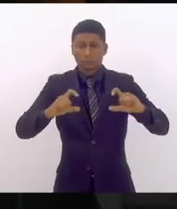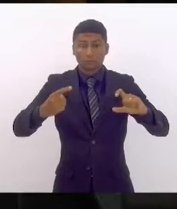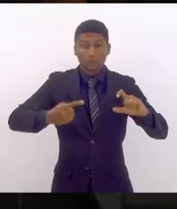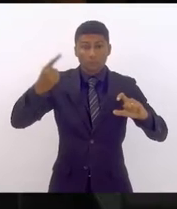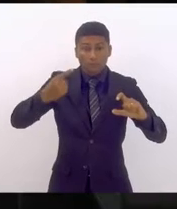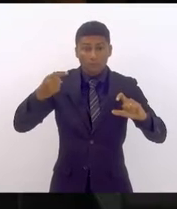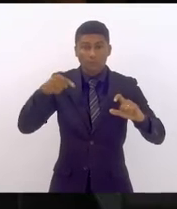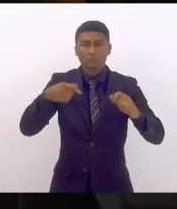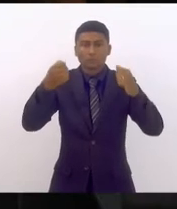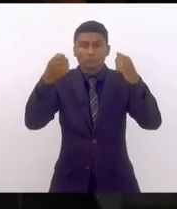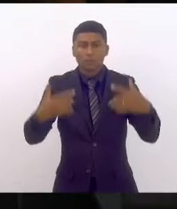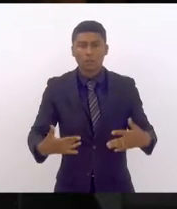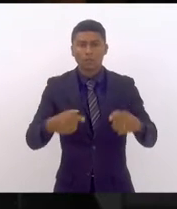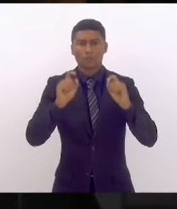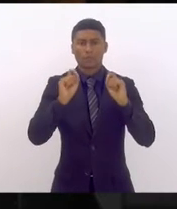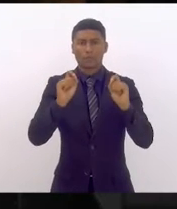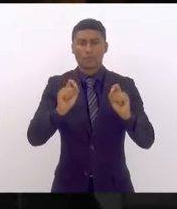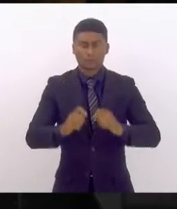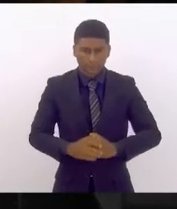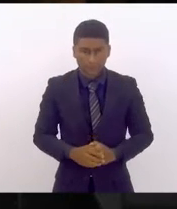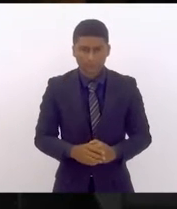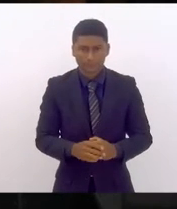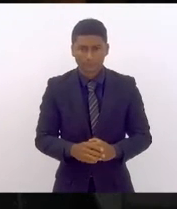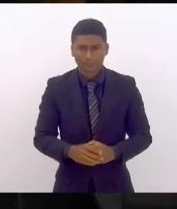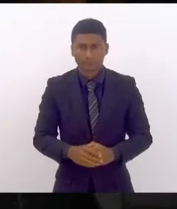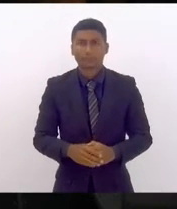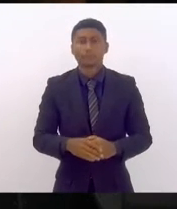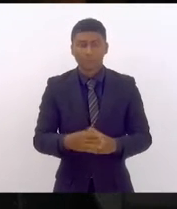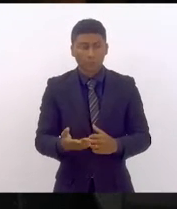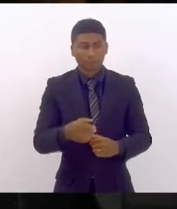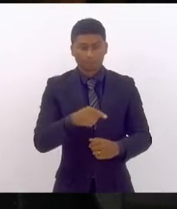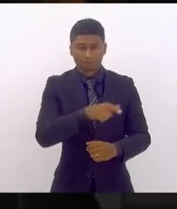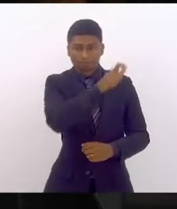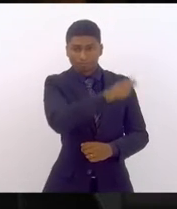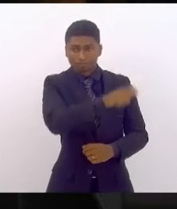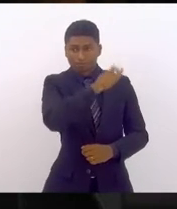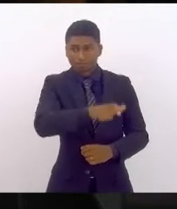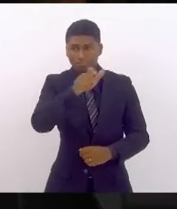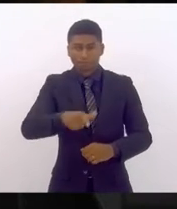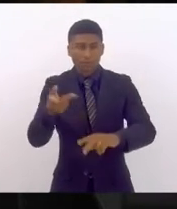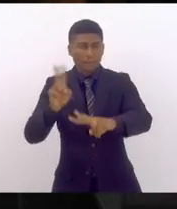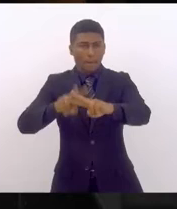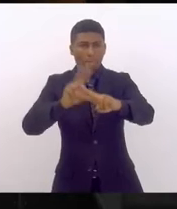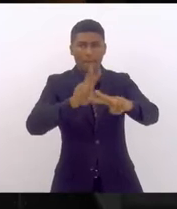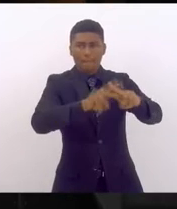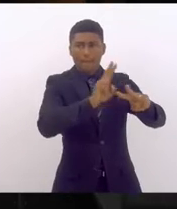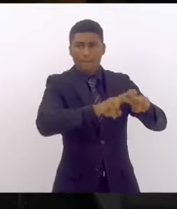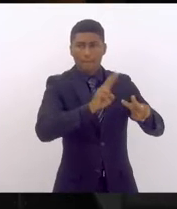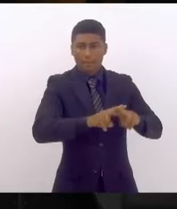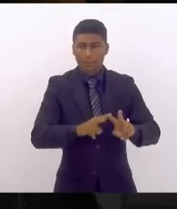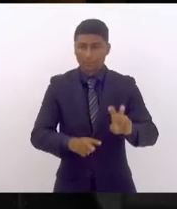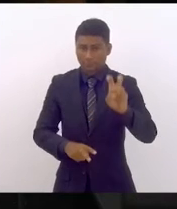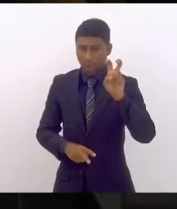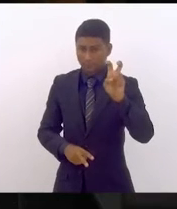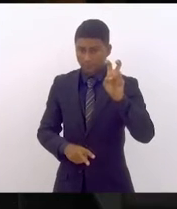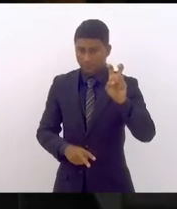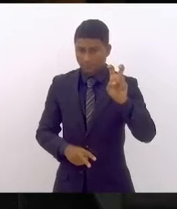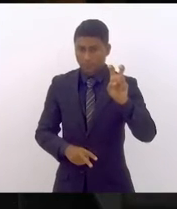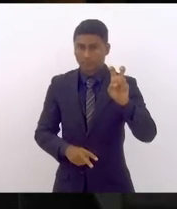diz o seguinte um dos cinco presos da terceira fase da operação